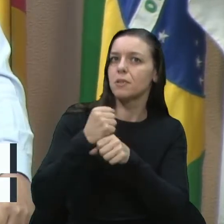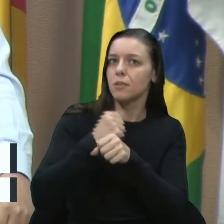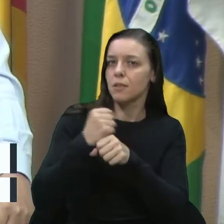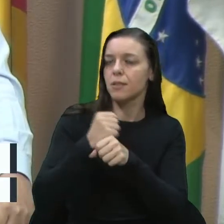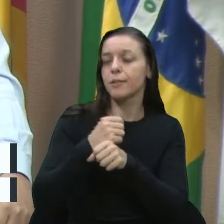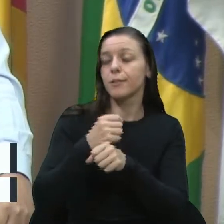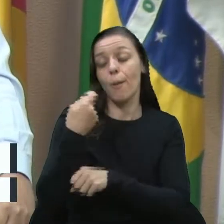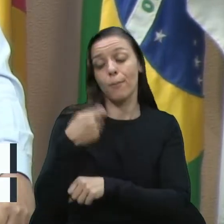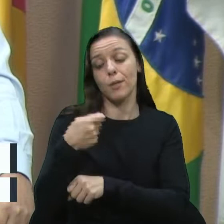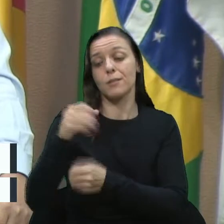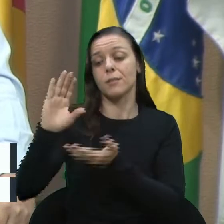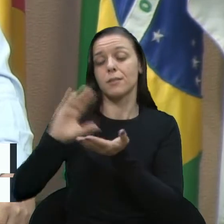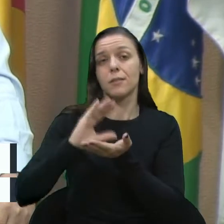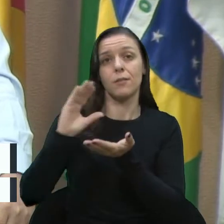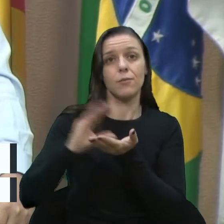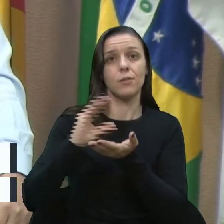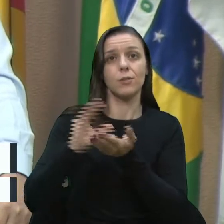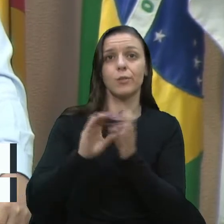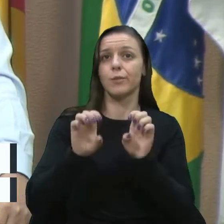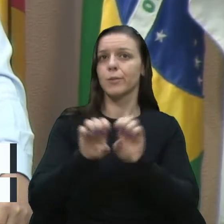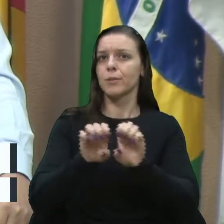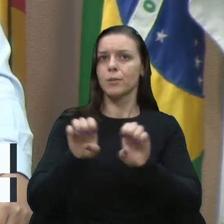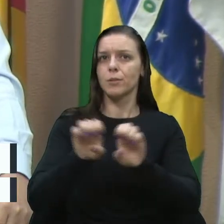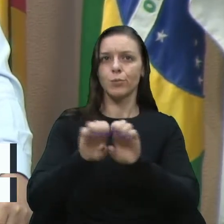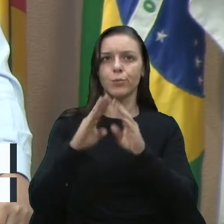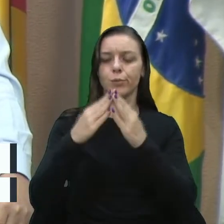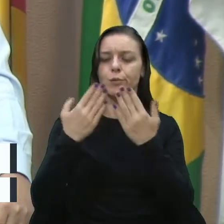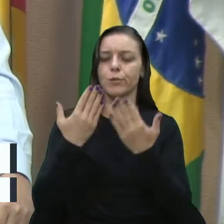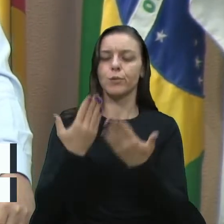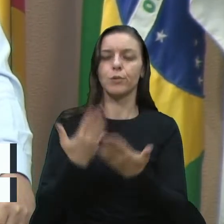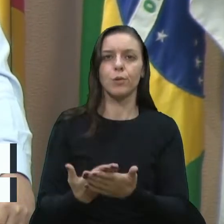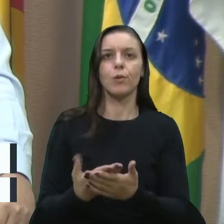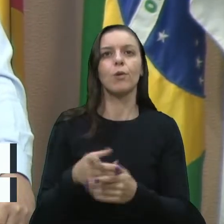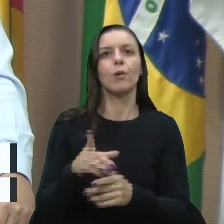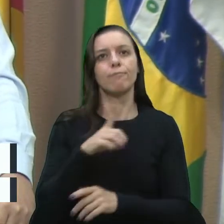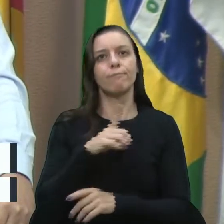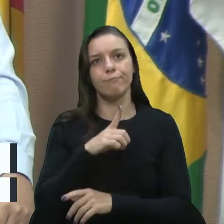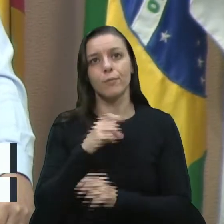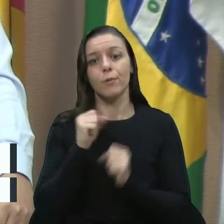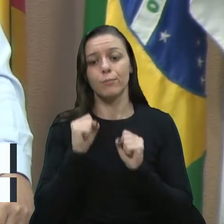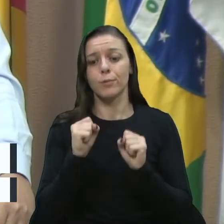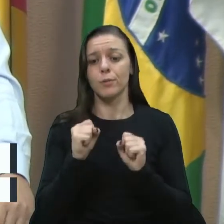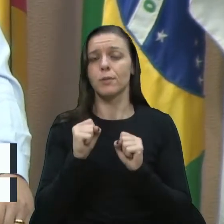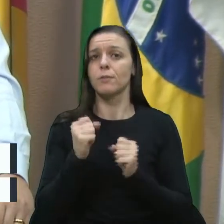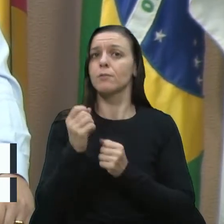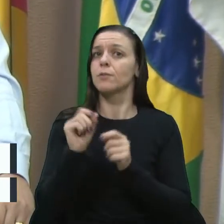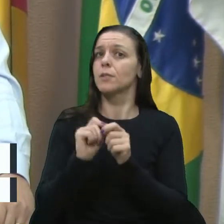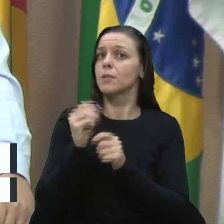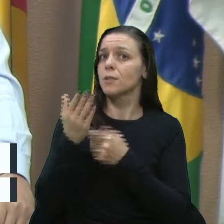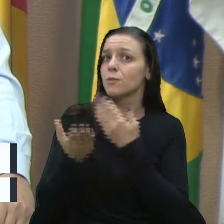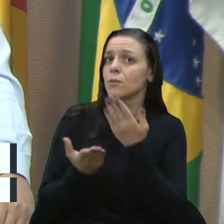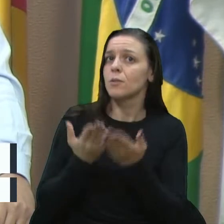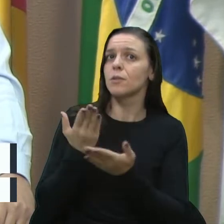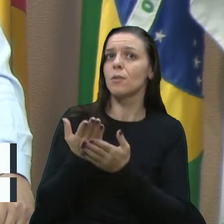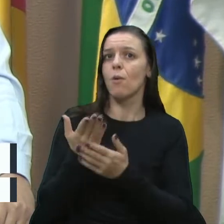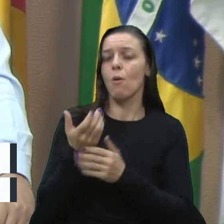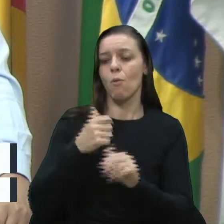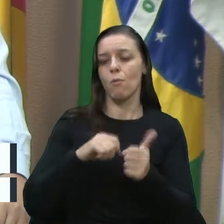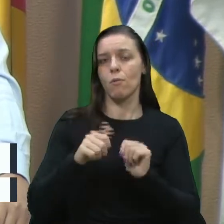esses investimentos em infraestrutura de nossas escolas para poder ter então